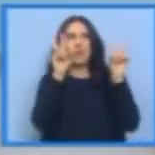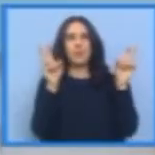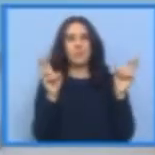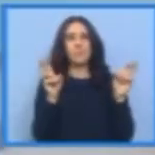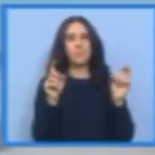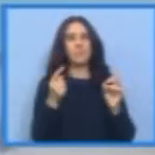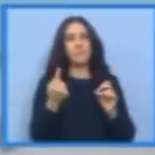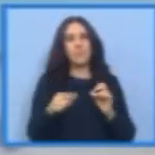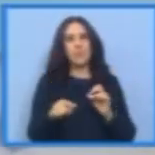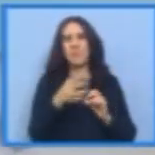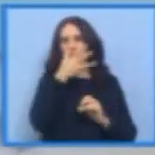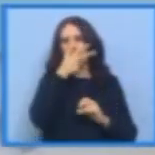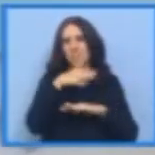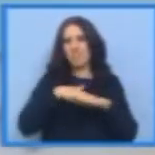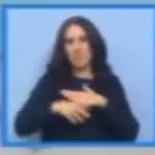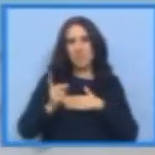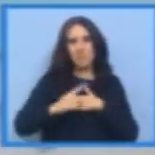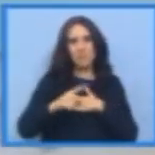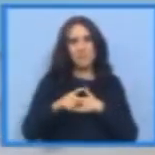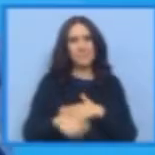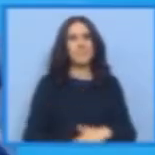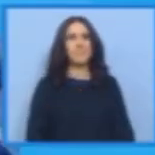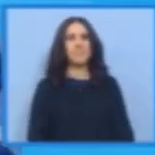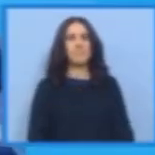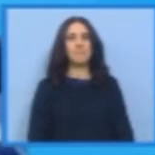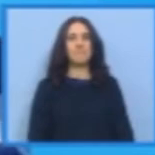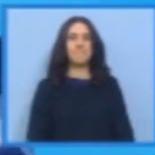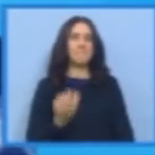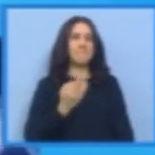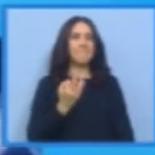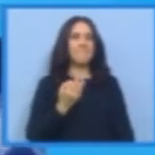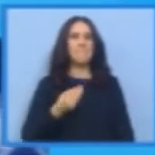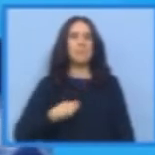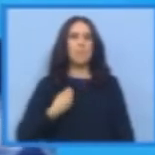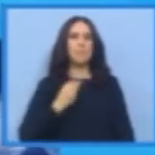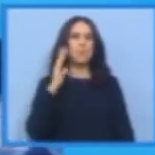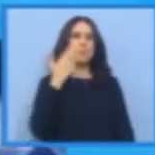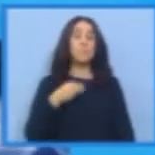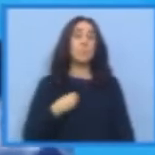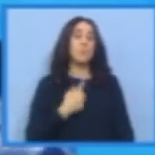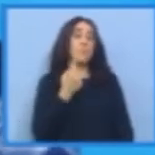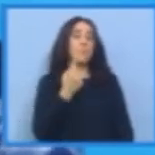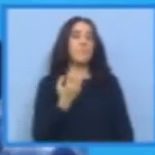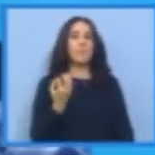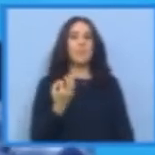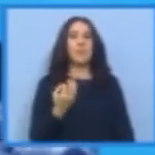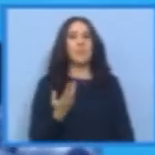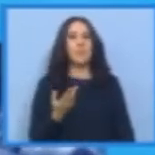nessa matéria. Sim, uma das grandes preocupações, das nossas preocupações, é que a